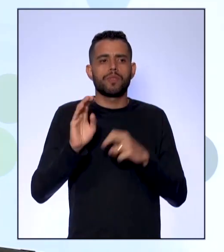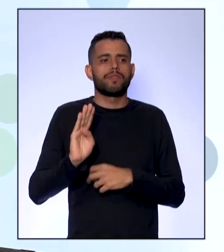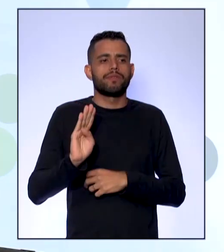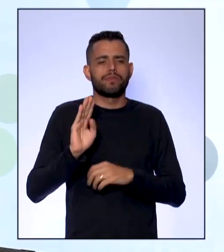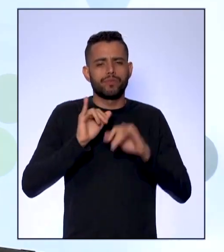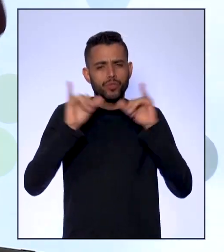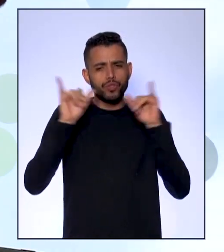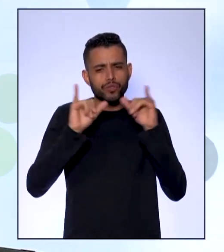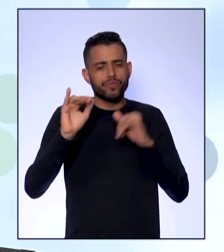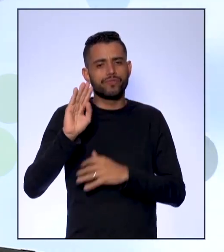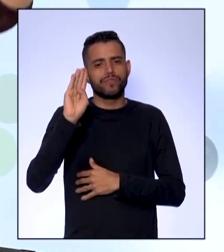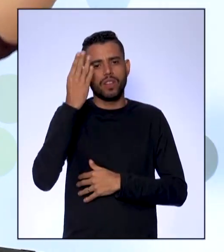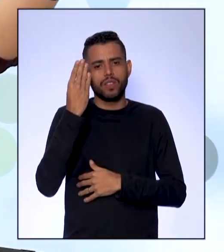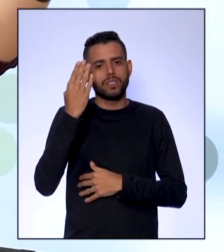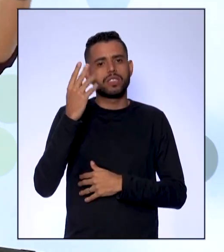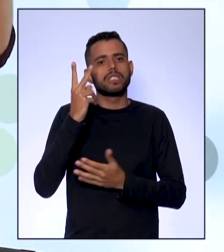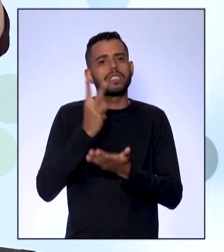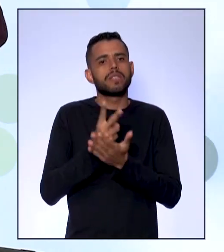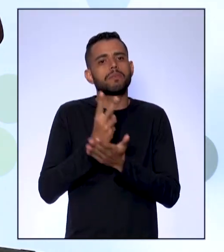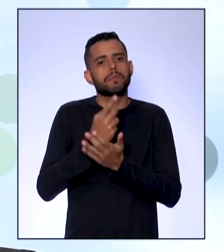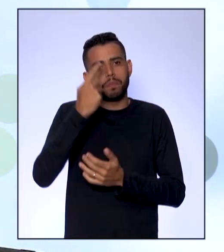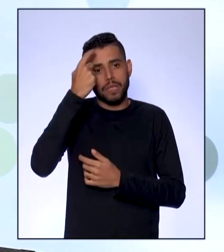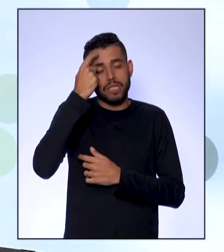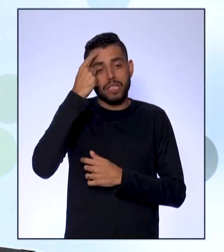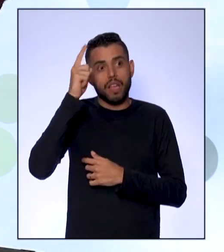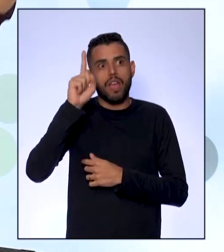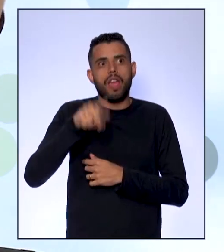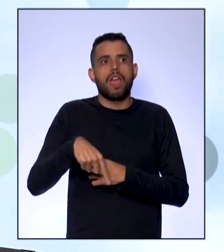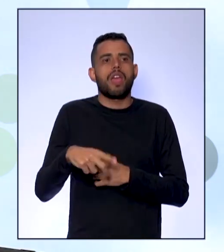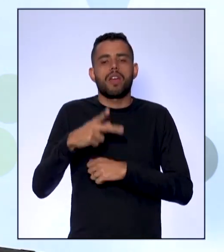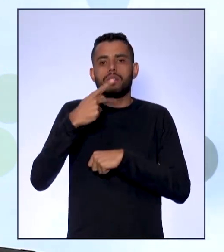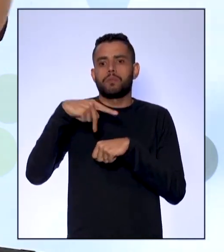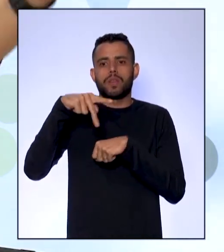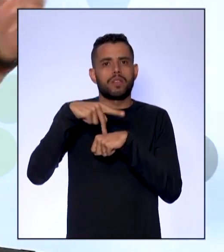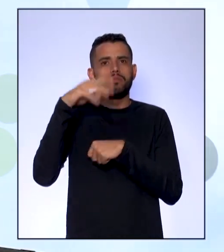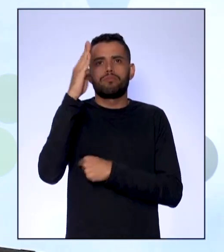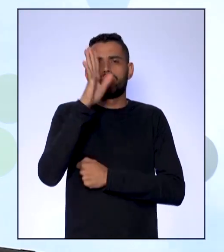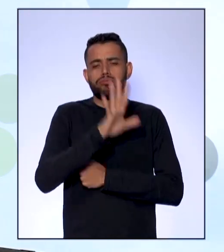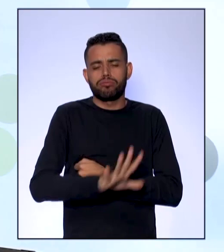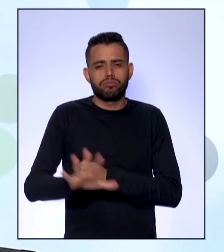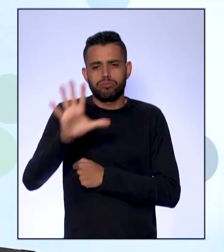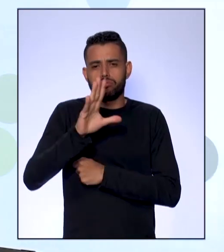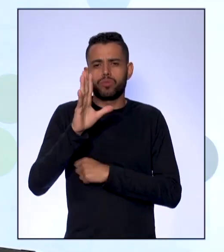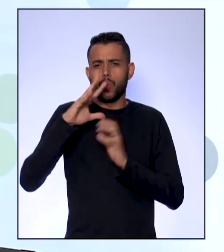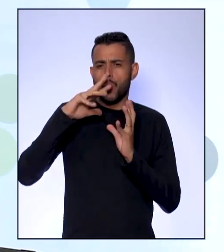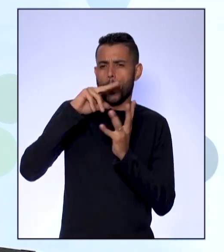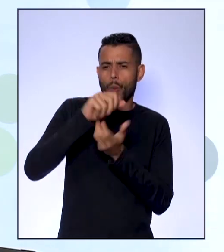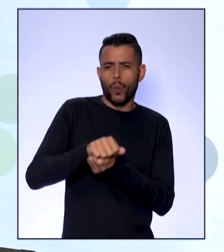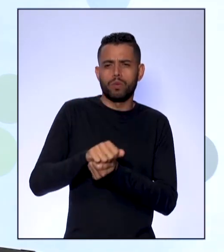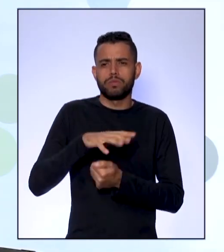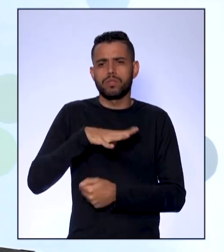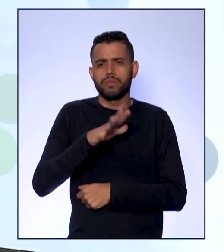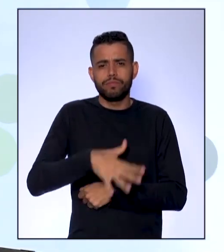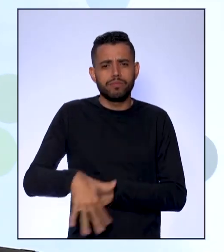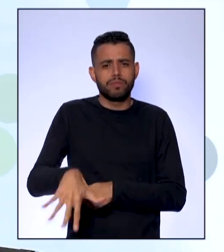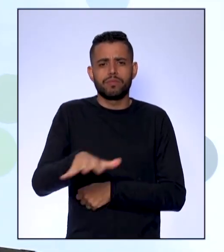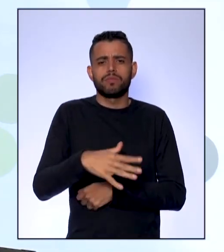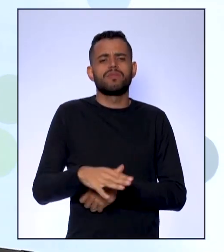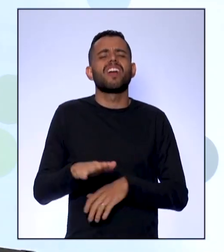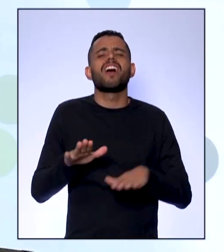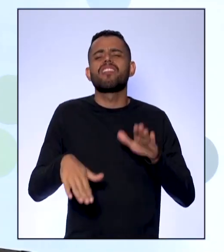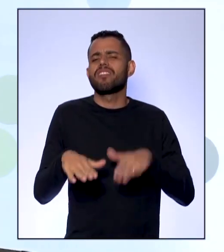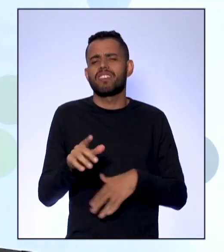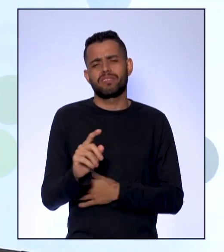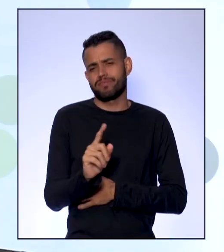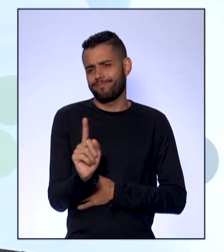a ideia de que é sempre algo macro, que é sempre no país inteiro, no mundo inteiro, na cidade inteira. E não